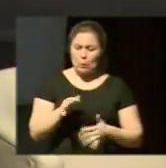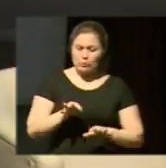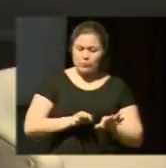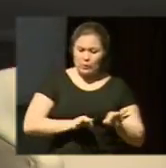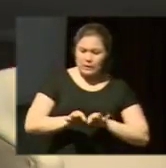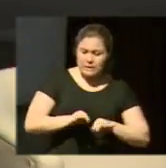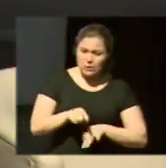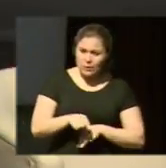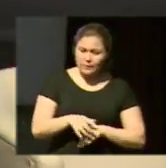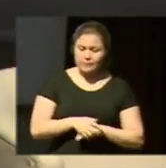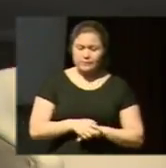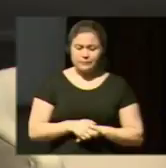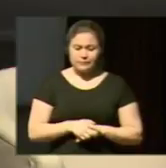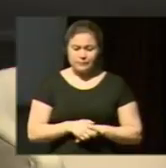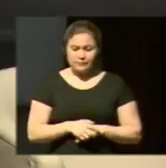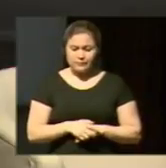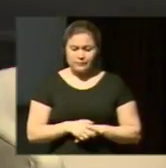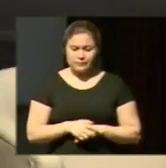organizador